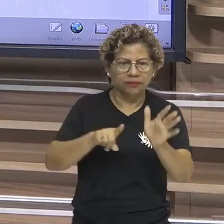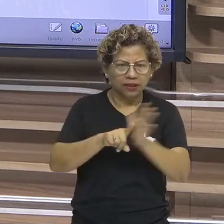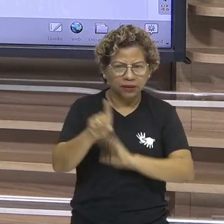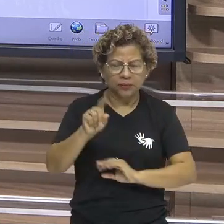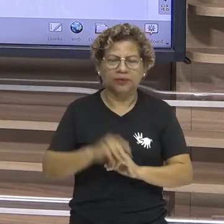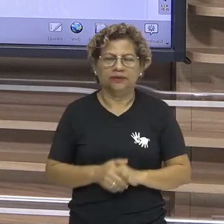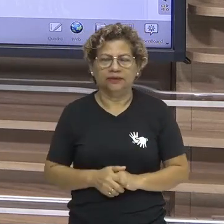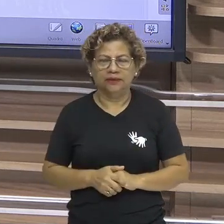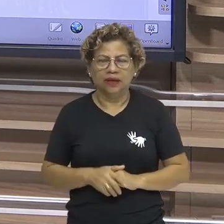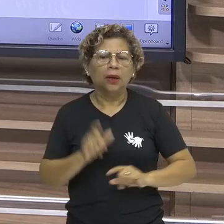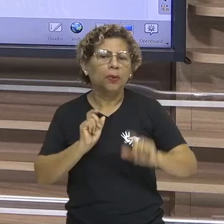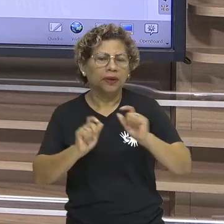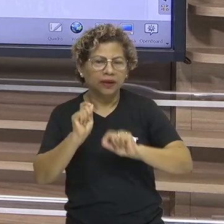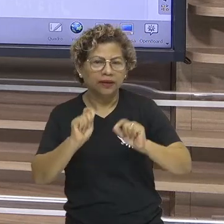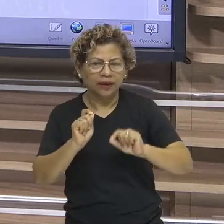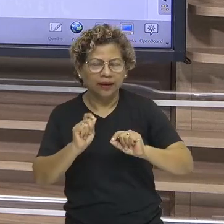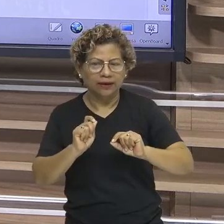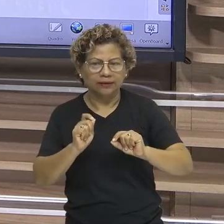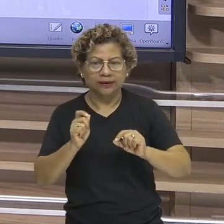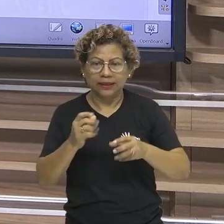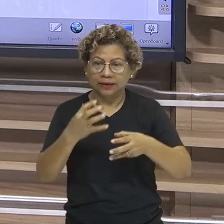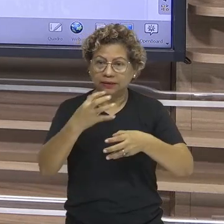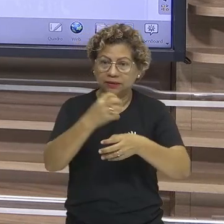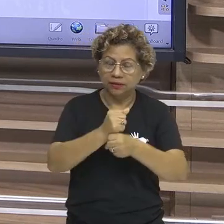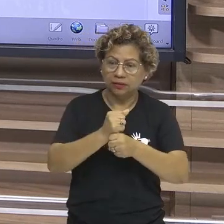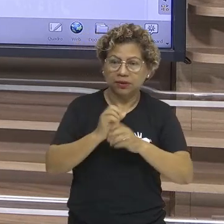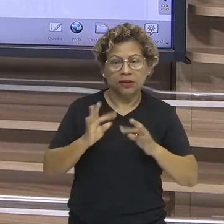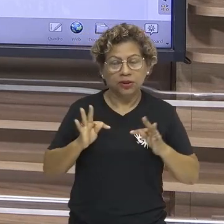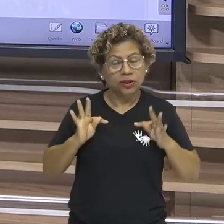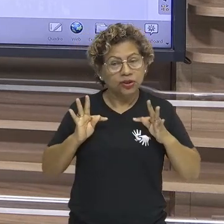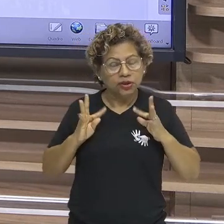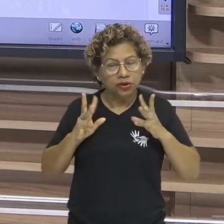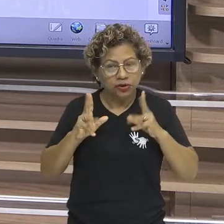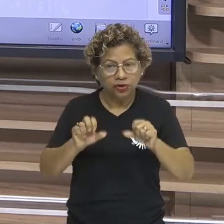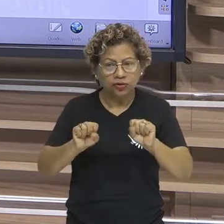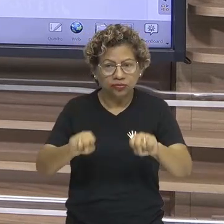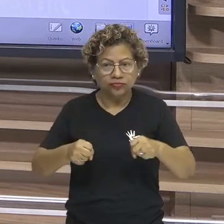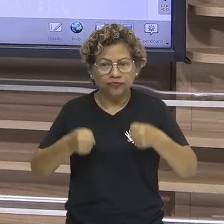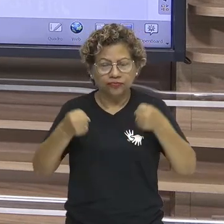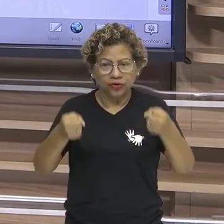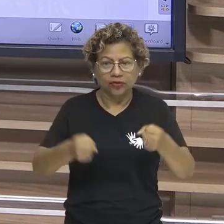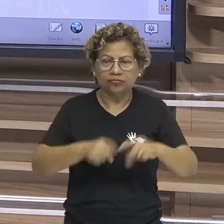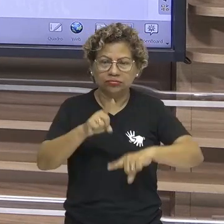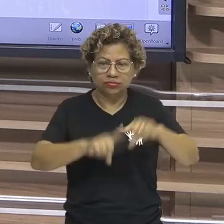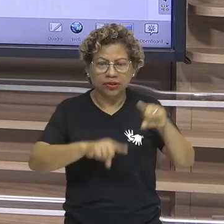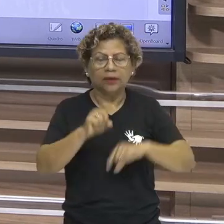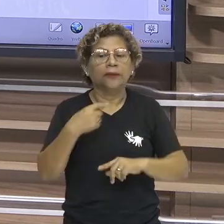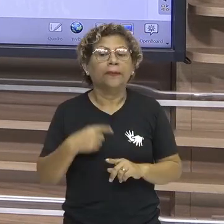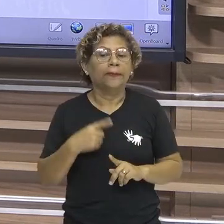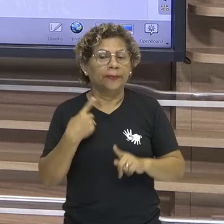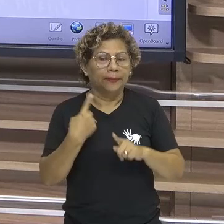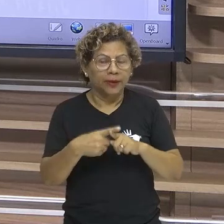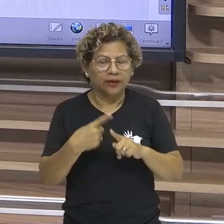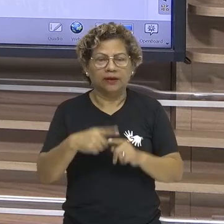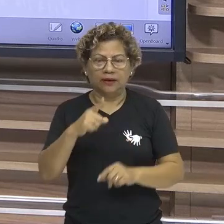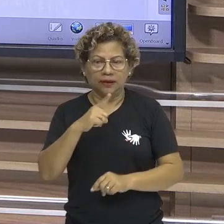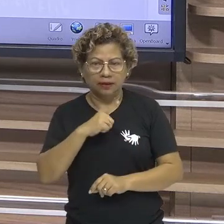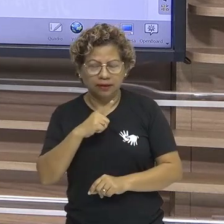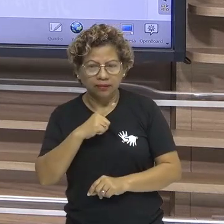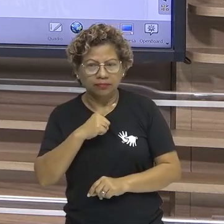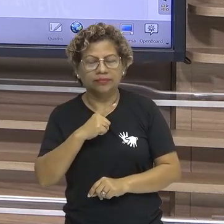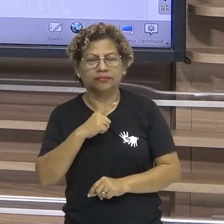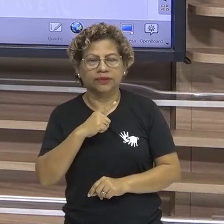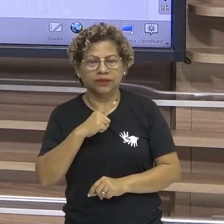a soma de todas as forças que atuam naquele corpo. Porque nós temos, na maioria das